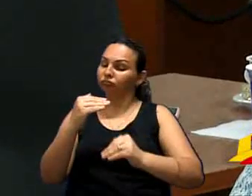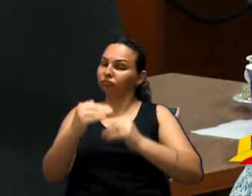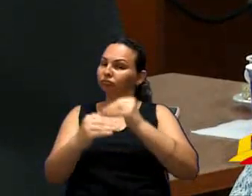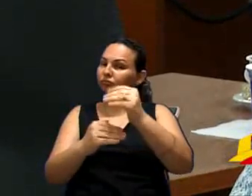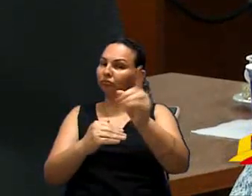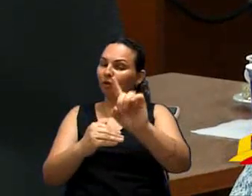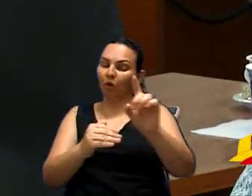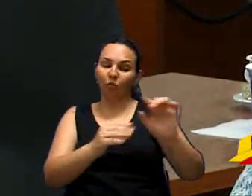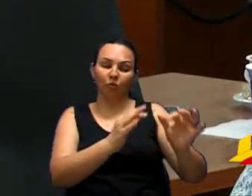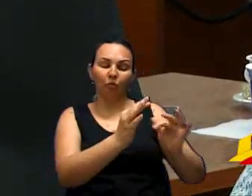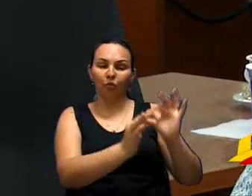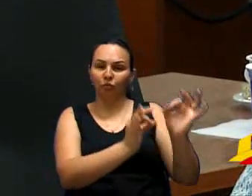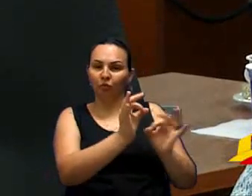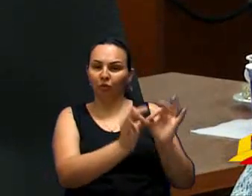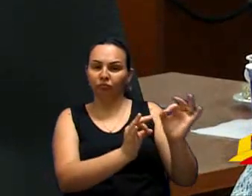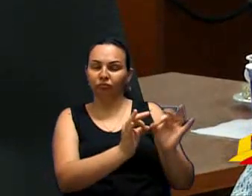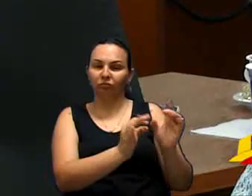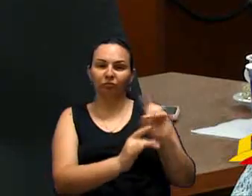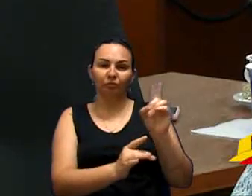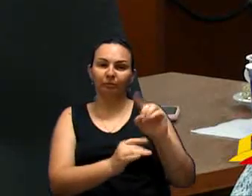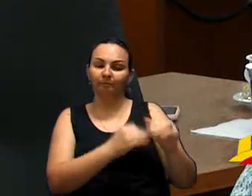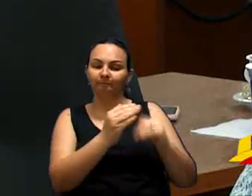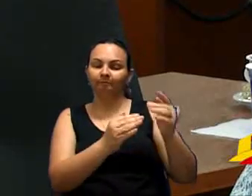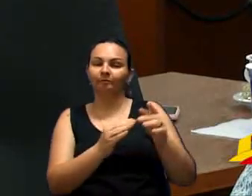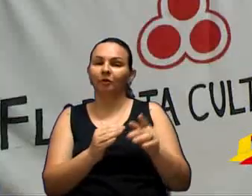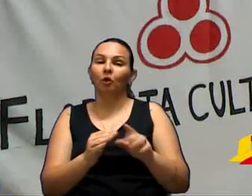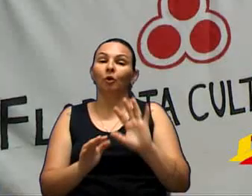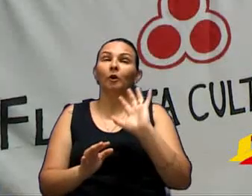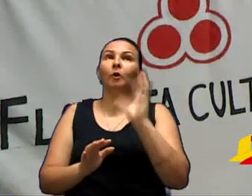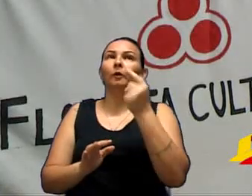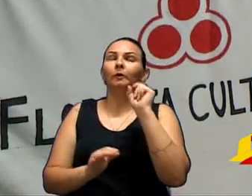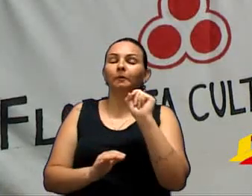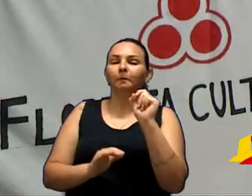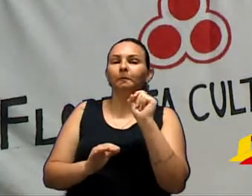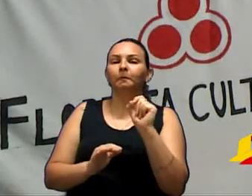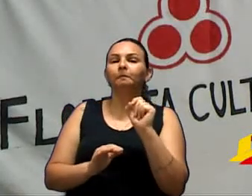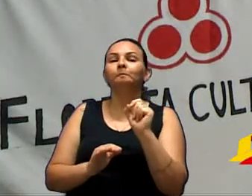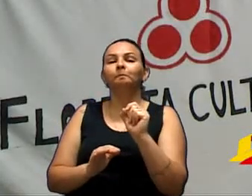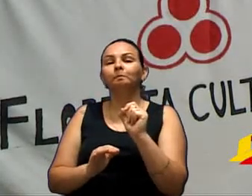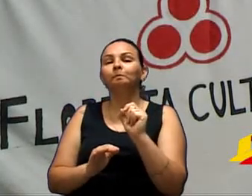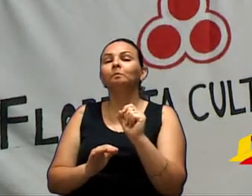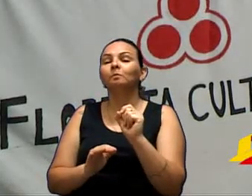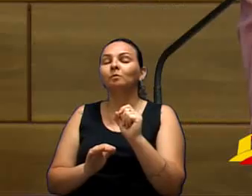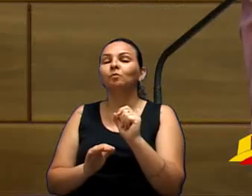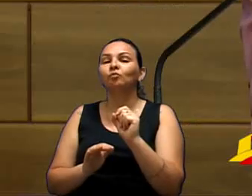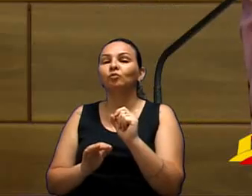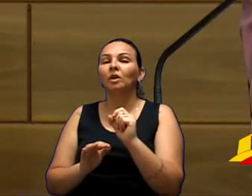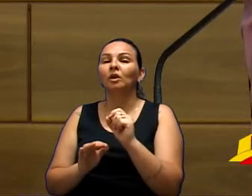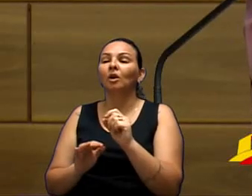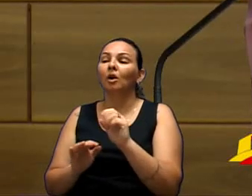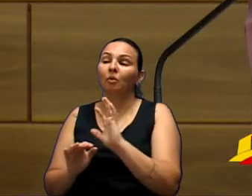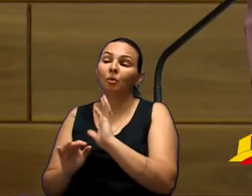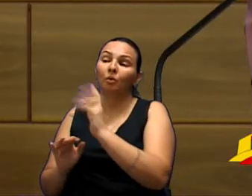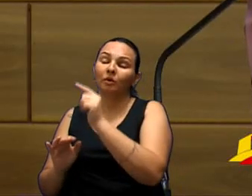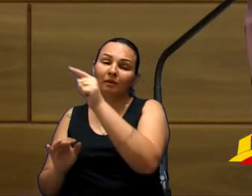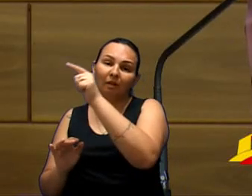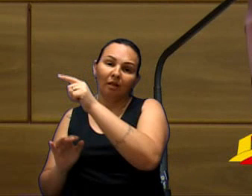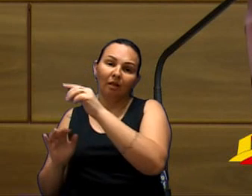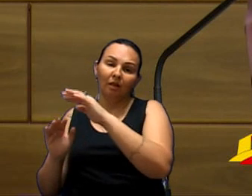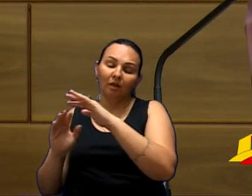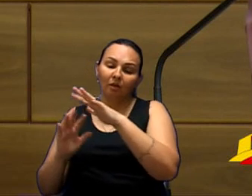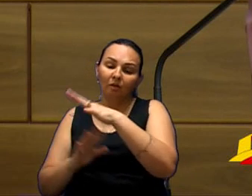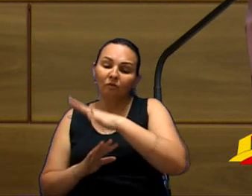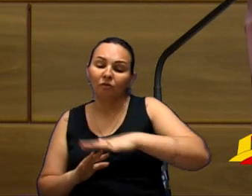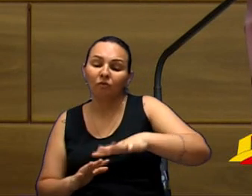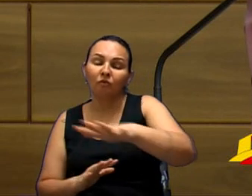na secretaria de planejamento é o que acontece por vezes é o caso que aconteceu no caso do empreendimento ao lago ao lado da festa cultural